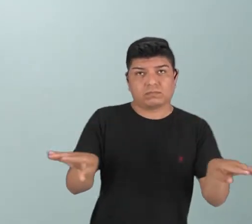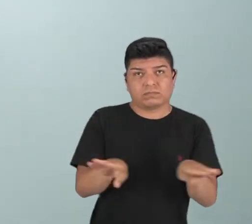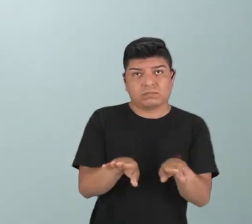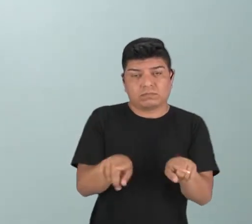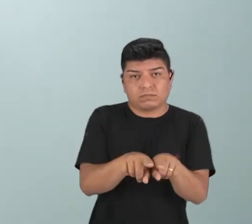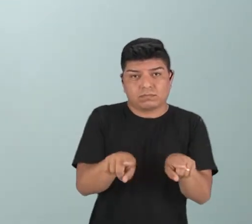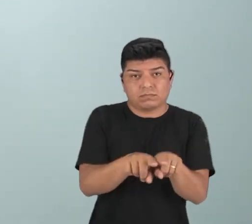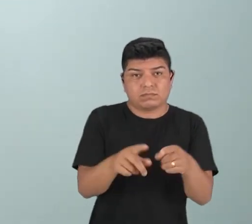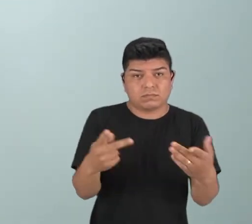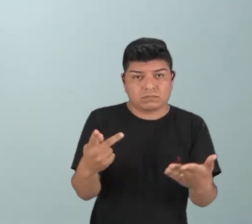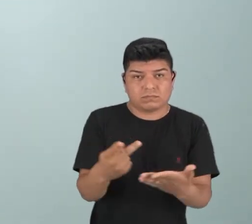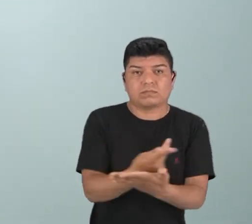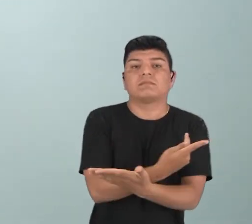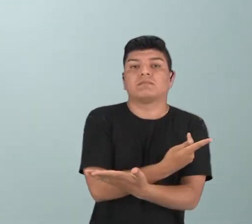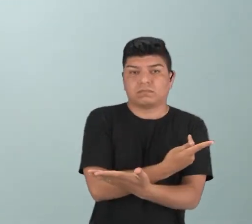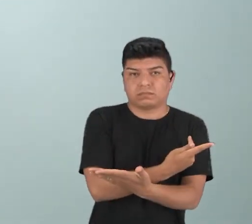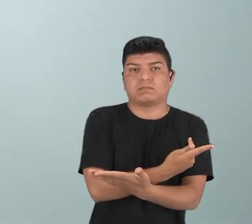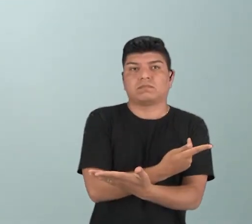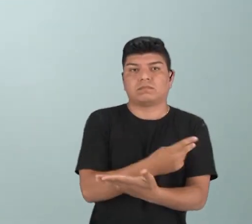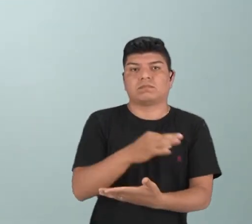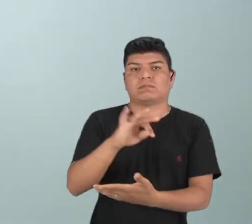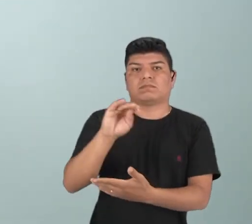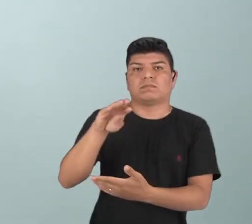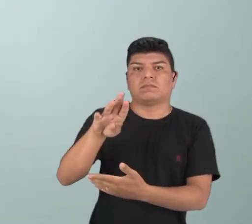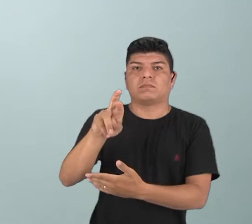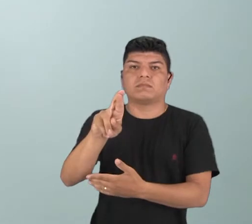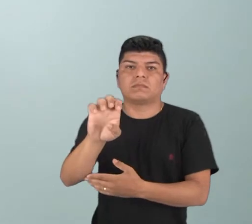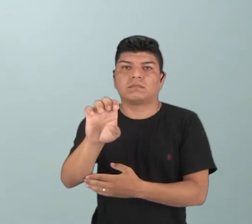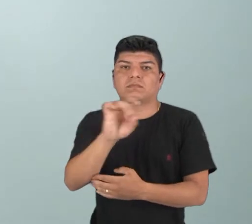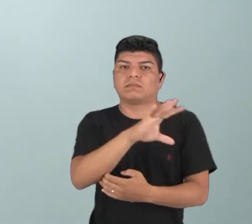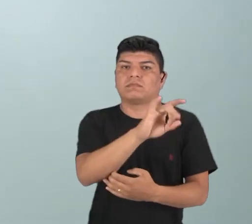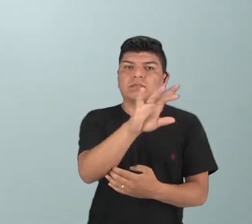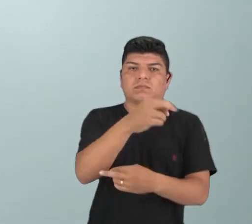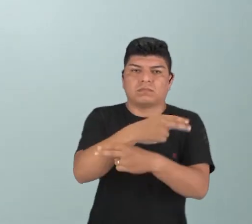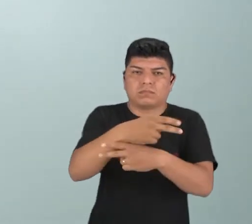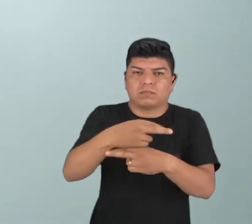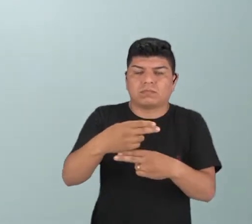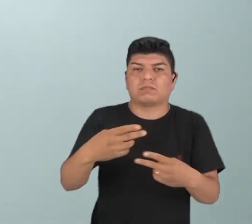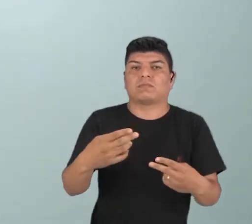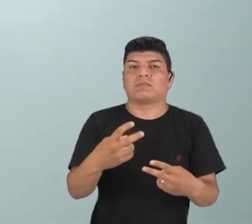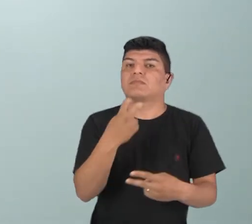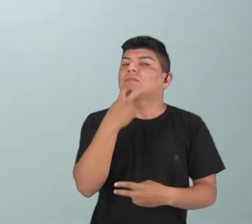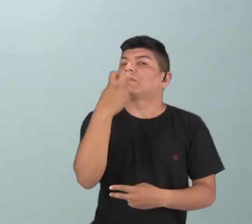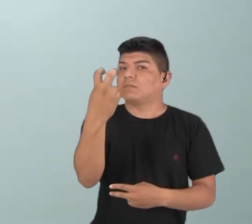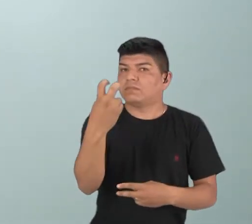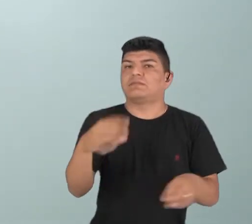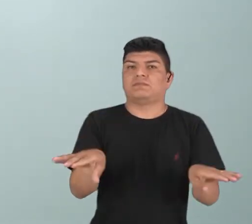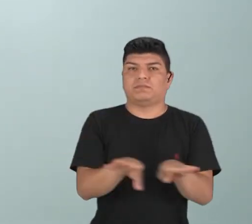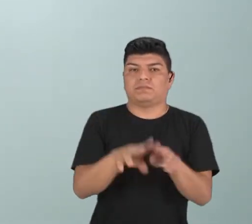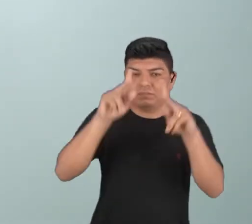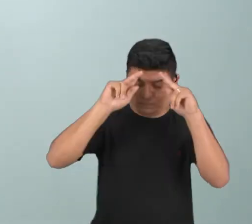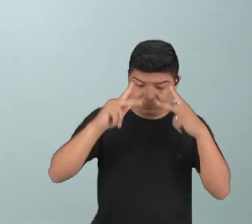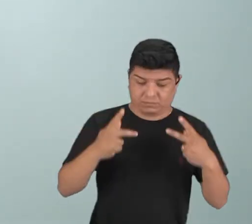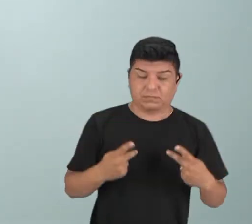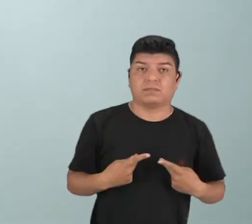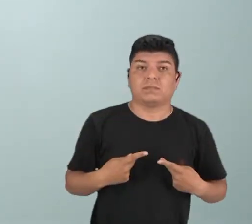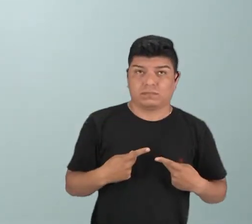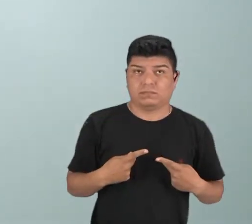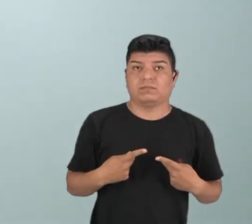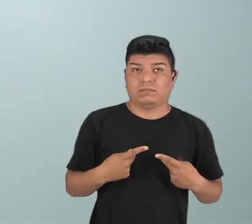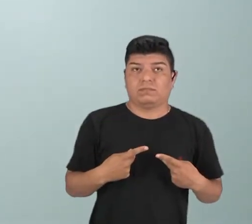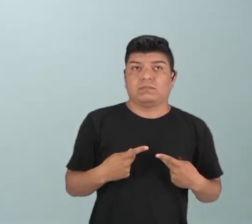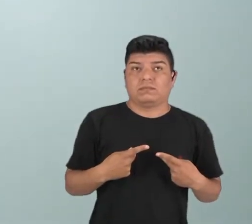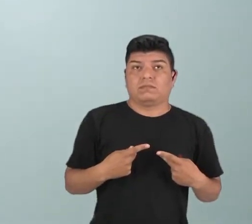isso acontece. Nós temos o timbre de cada instrumento, né? Inclusive a voz humana, né? Uma voz